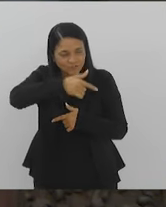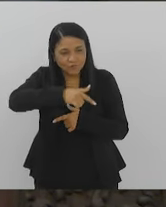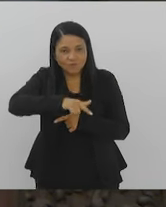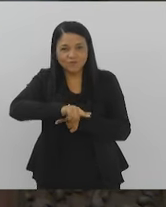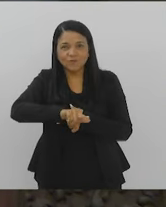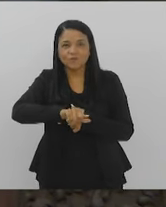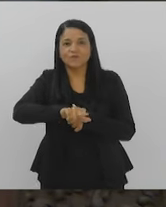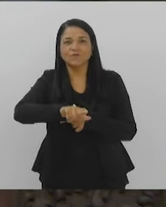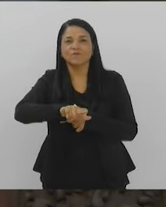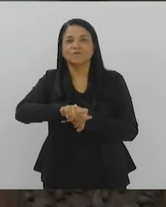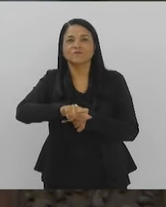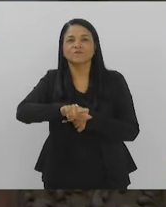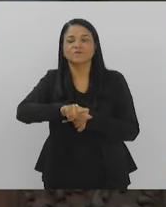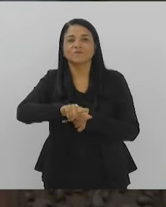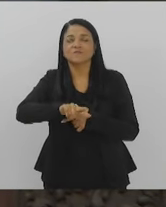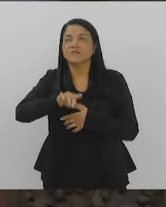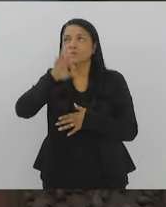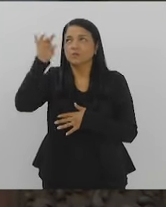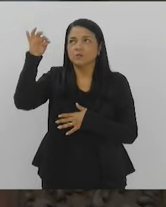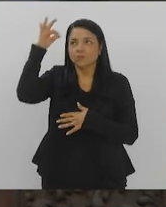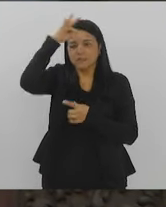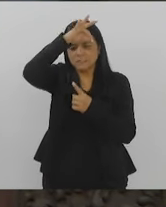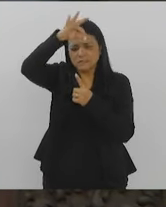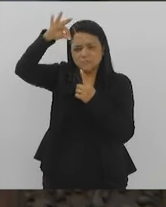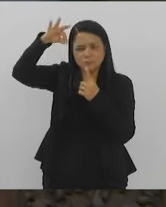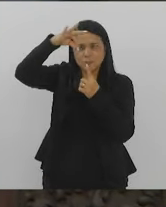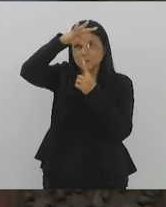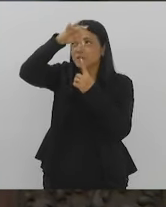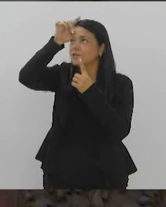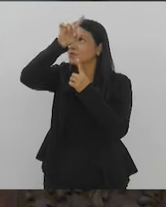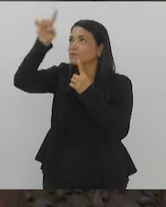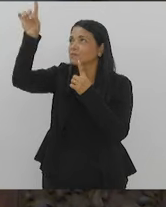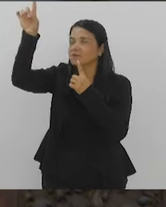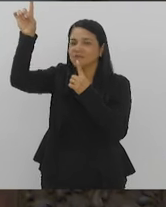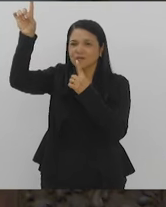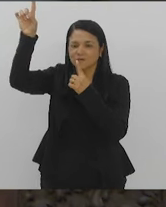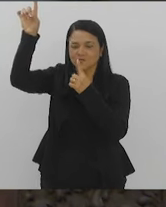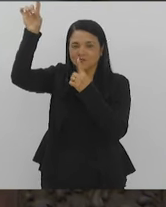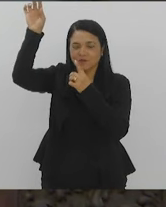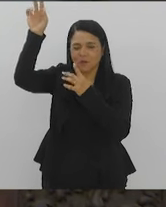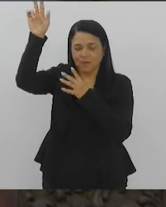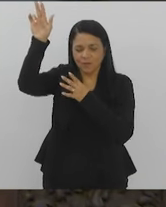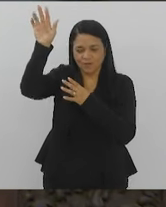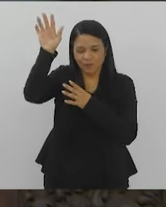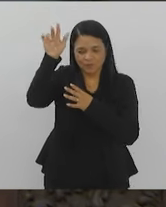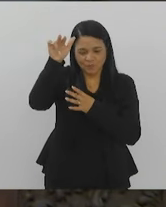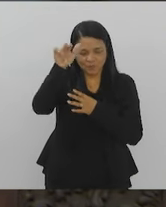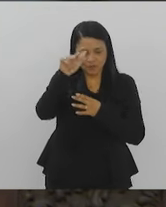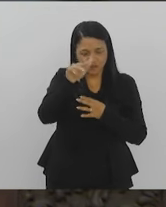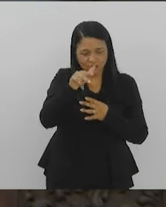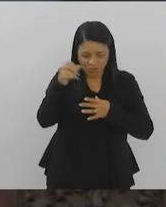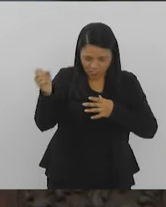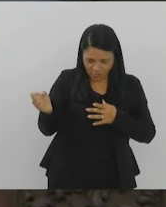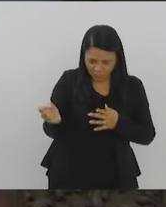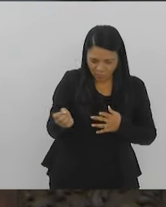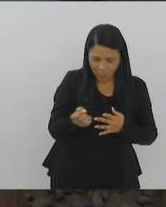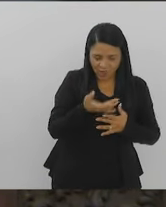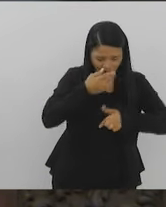vem com teu espírito, sopra em mim teu